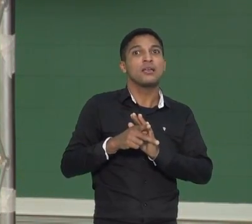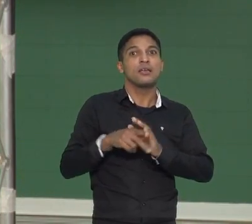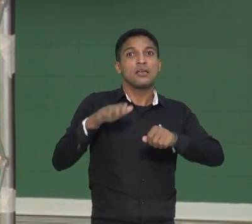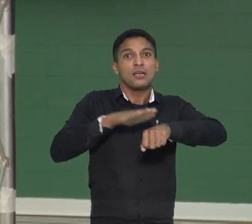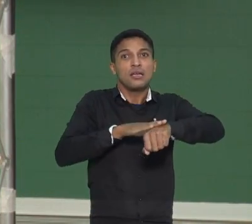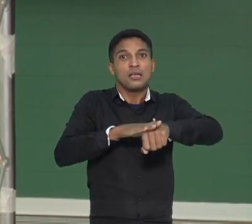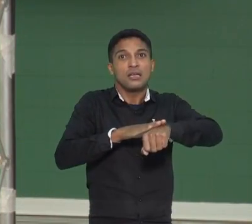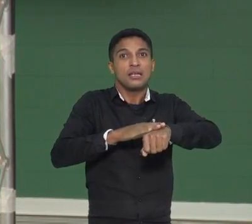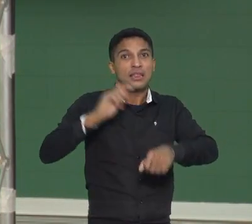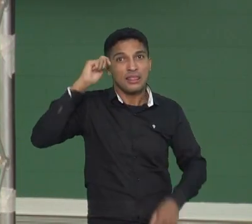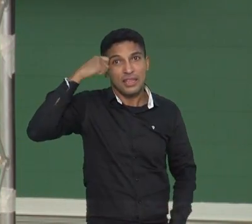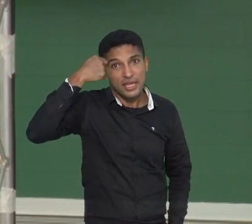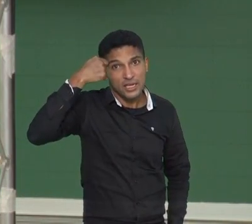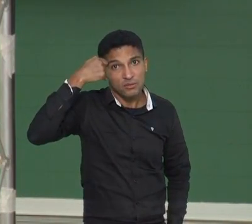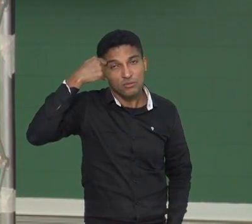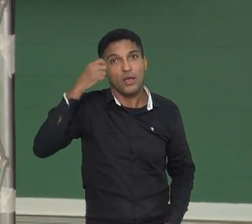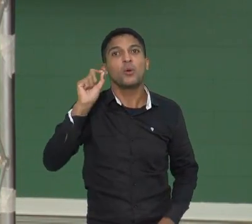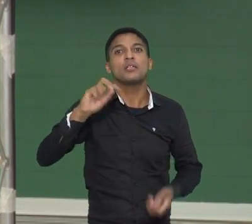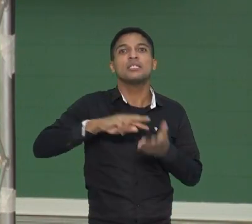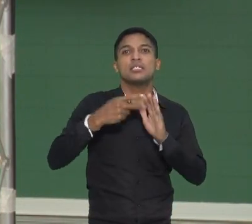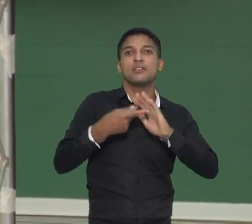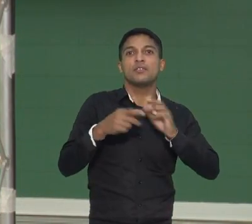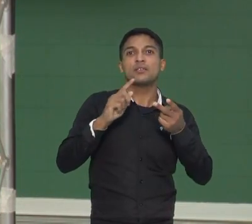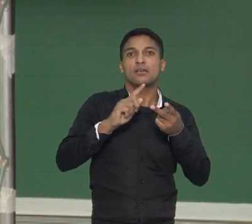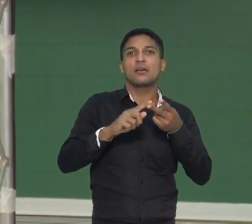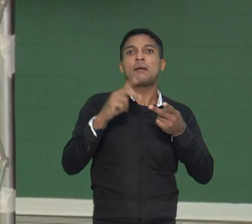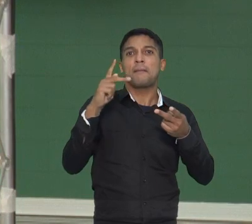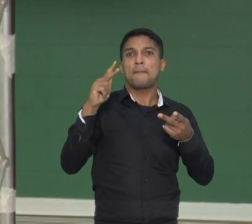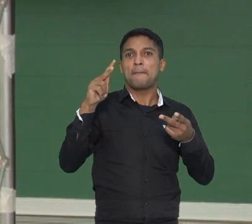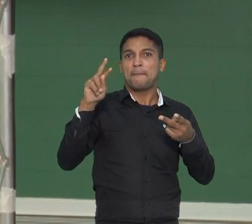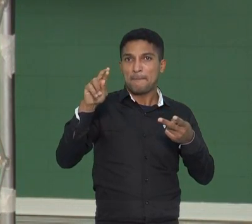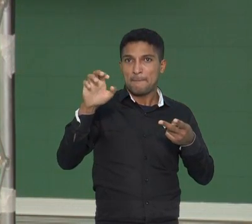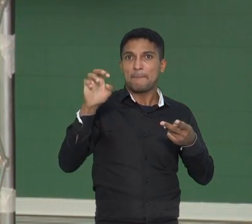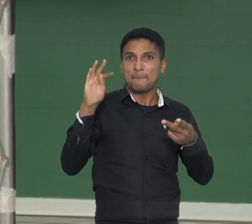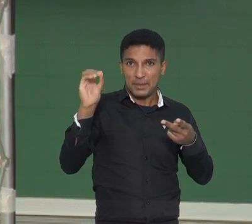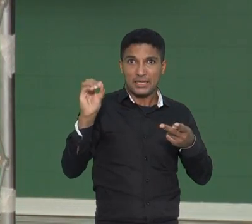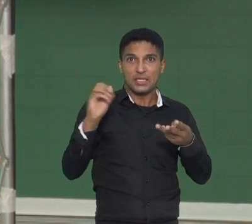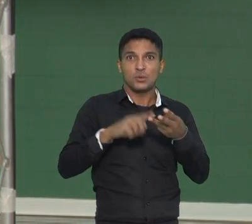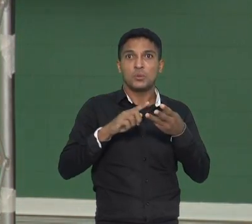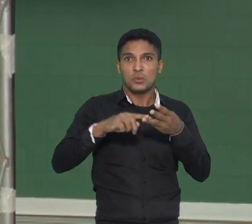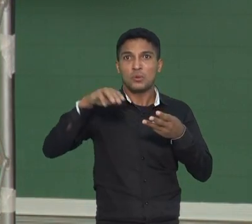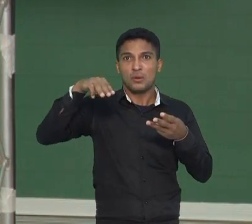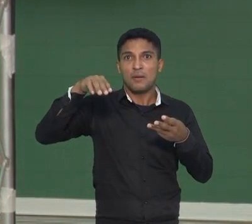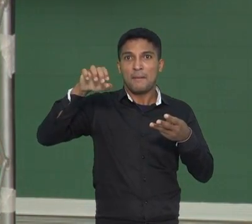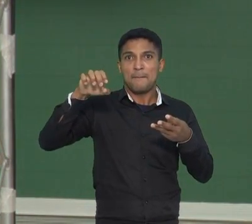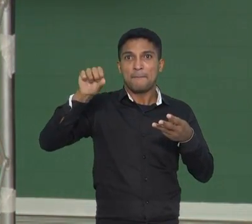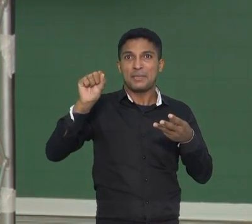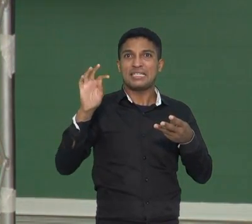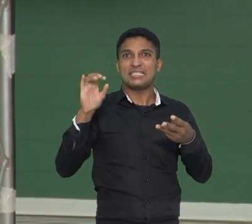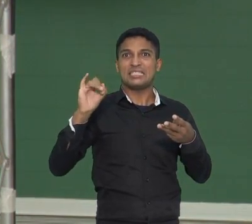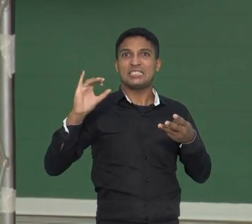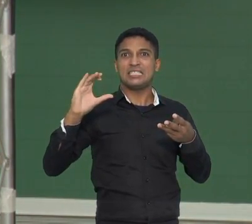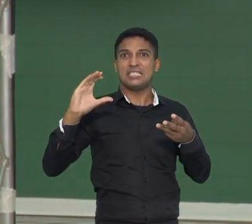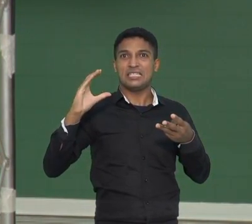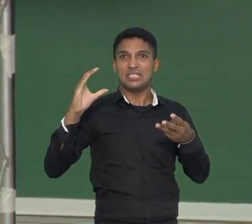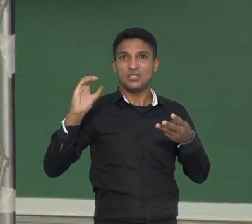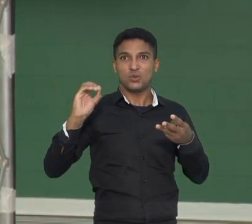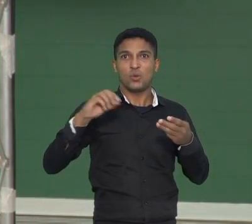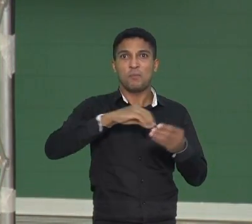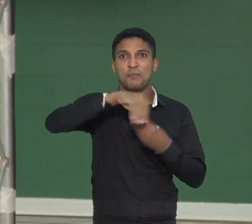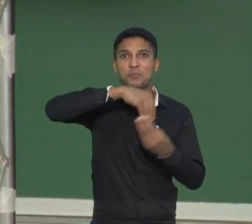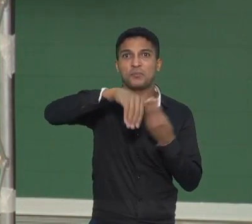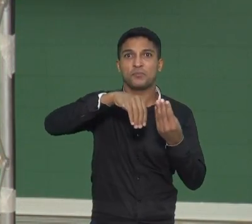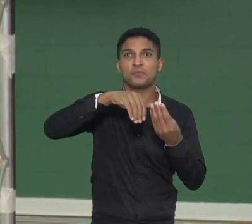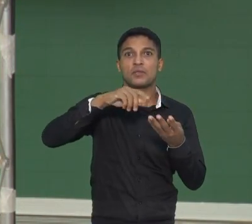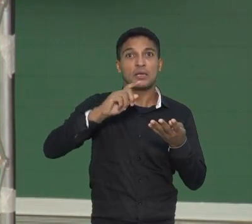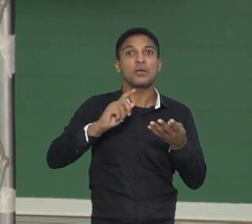ou mestiços, né, pardos. E dessa população, nós temos